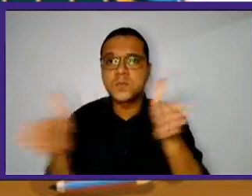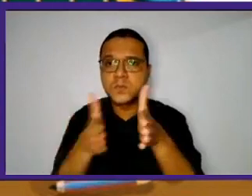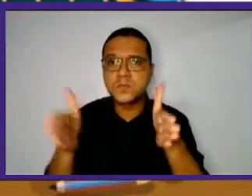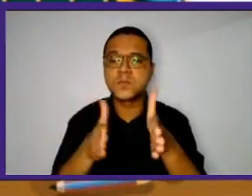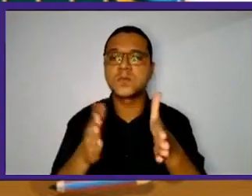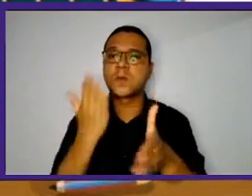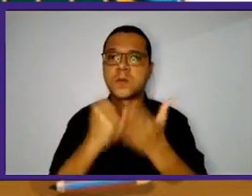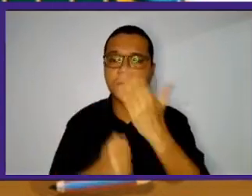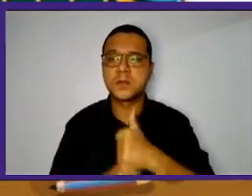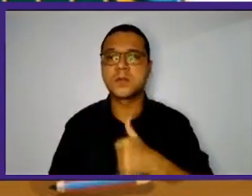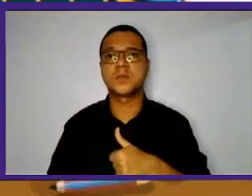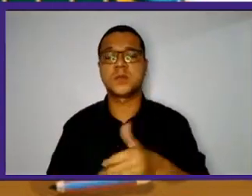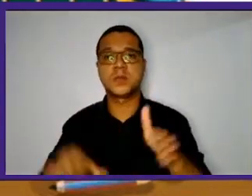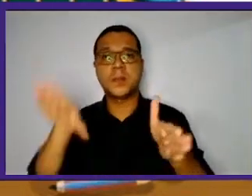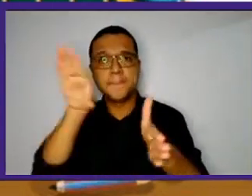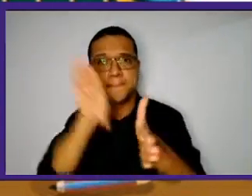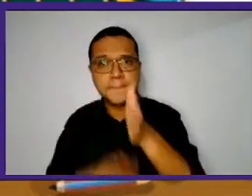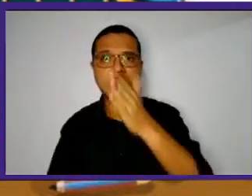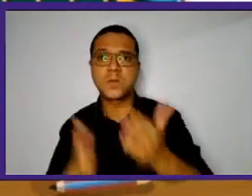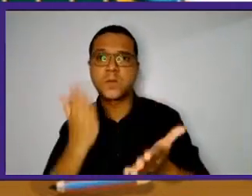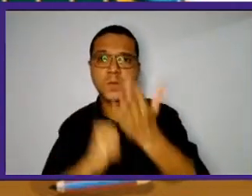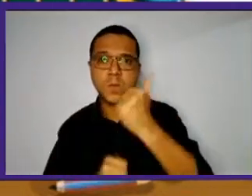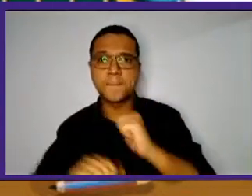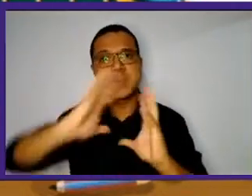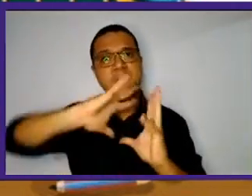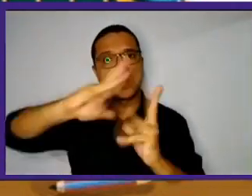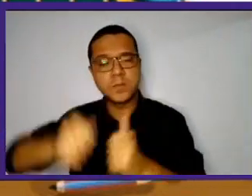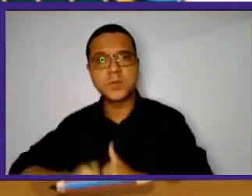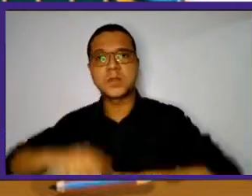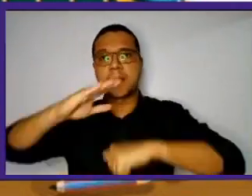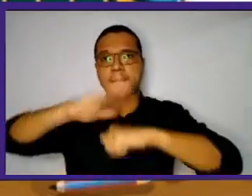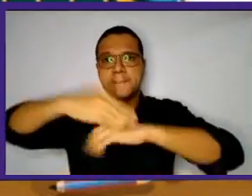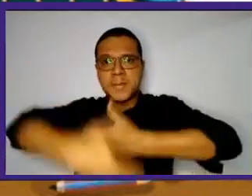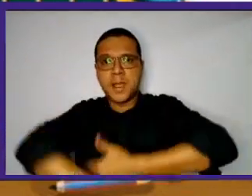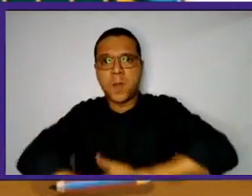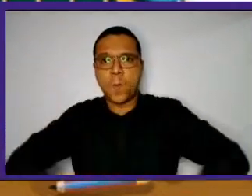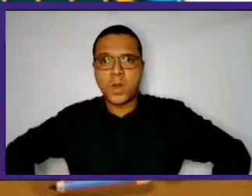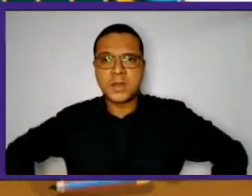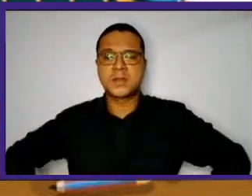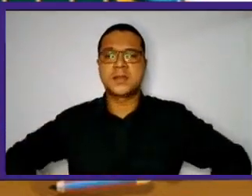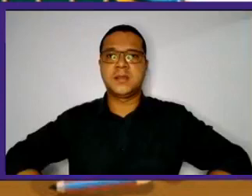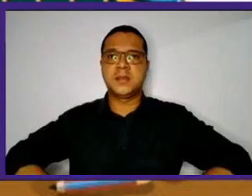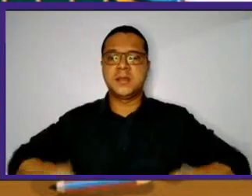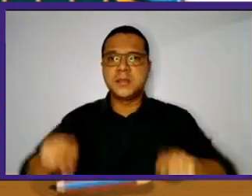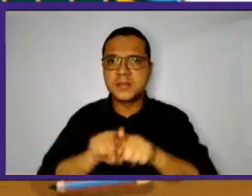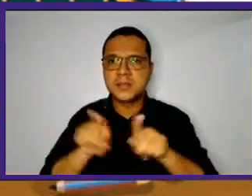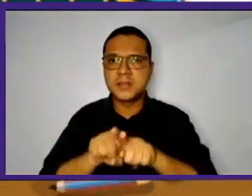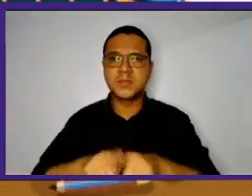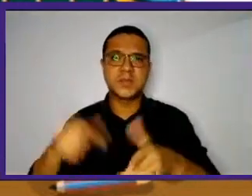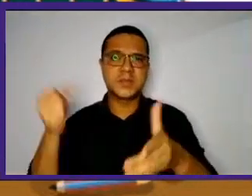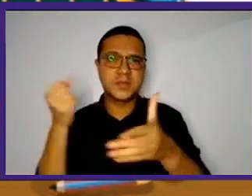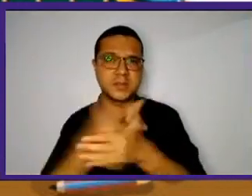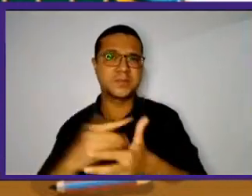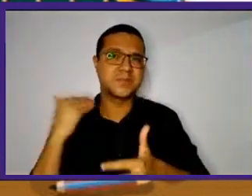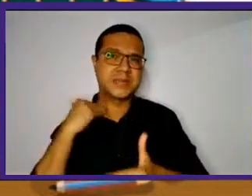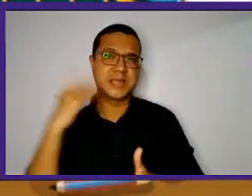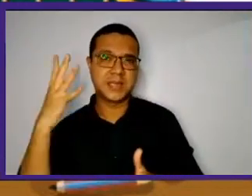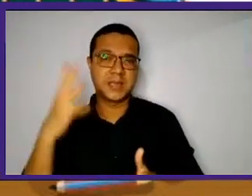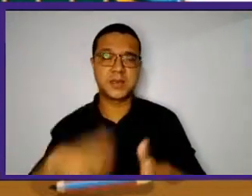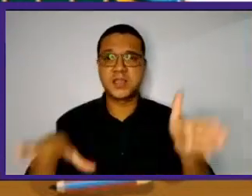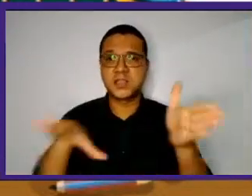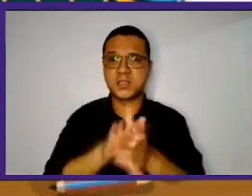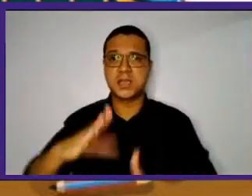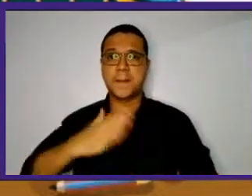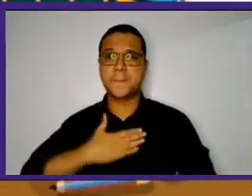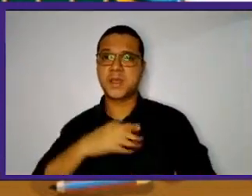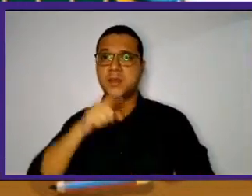planeta, mais fome, preços mais caros no supermercado, que vai chegar a mim, que vai chegar a você, que vai chegar a cada um de